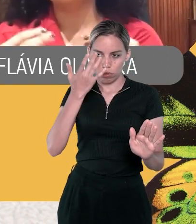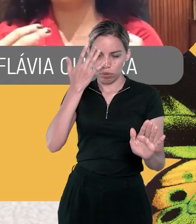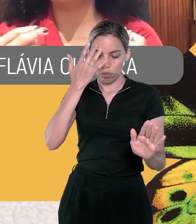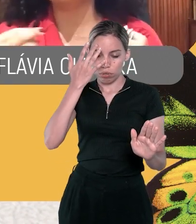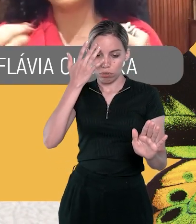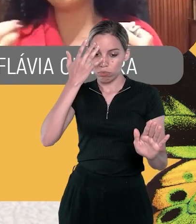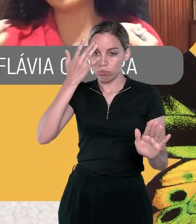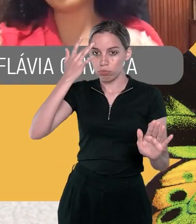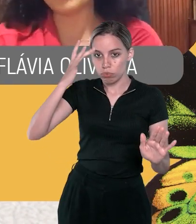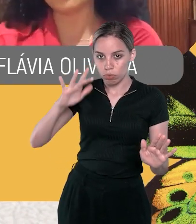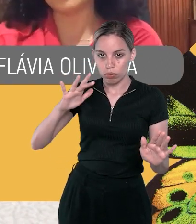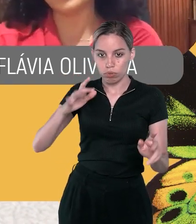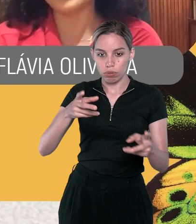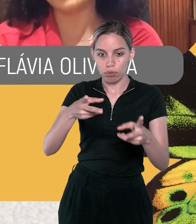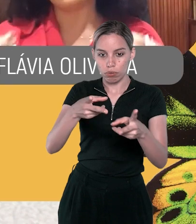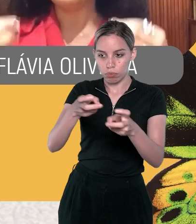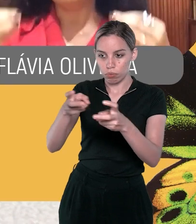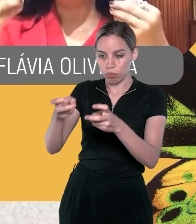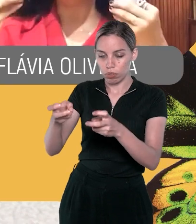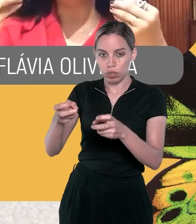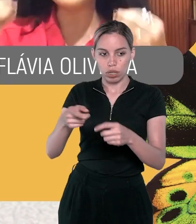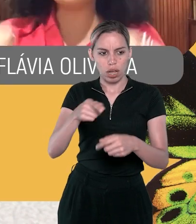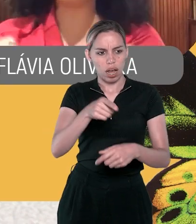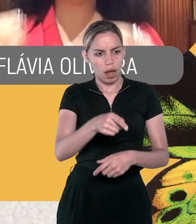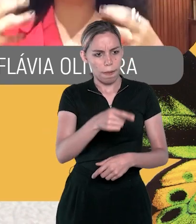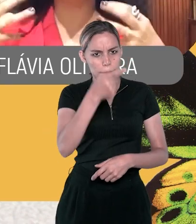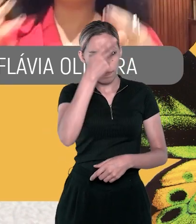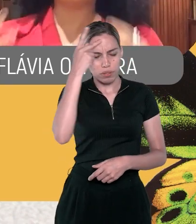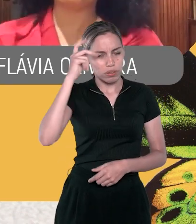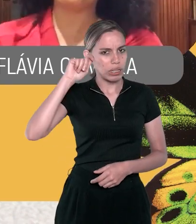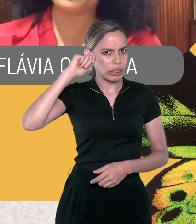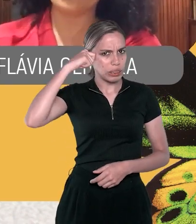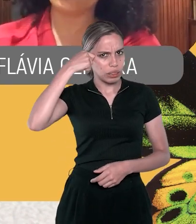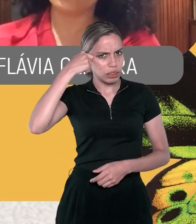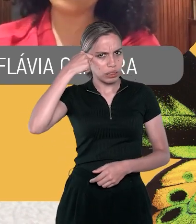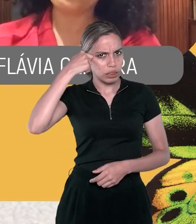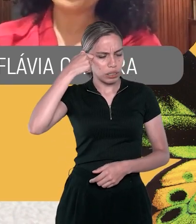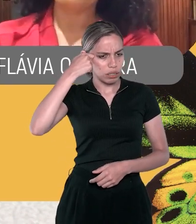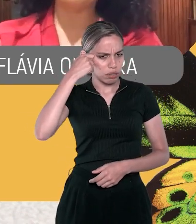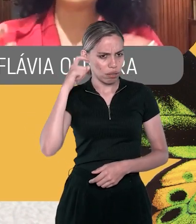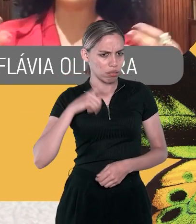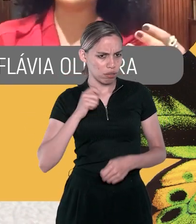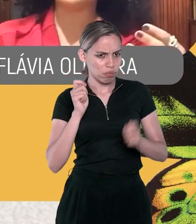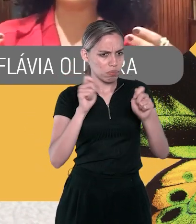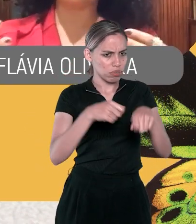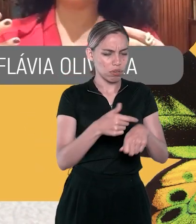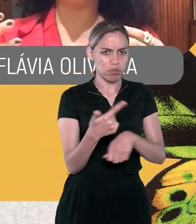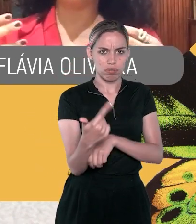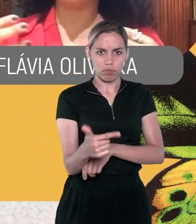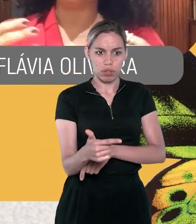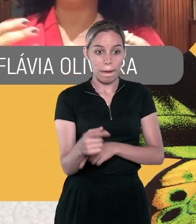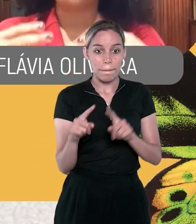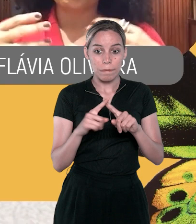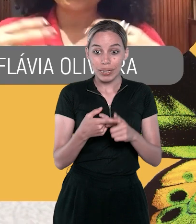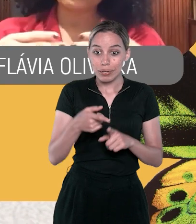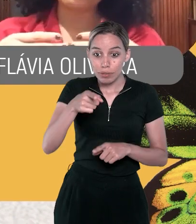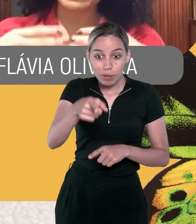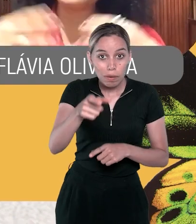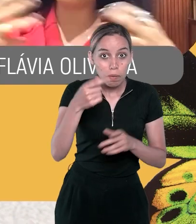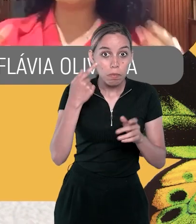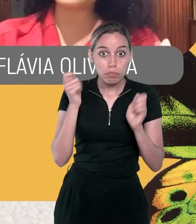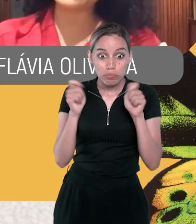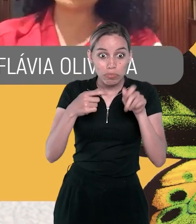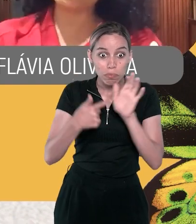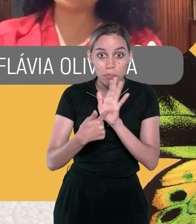né, das pessoas negras, mesmo quando são evidentes. Você tem